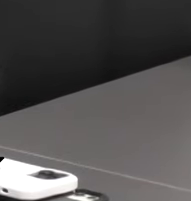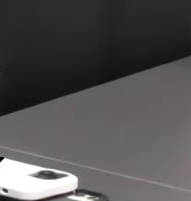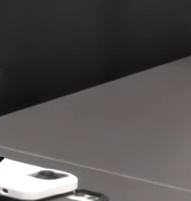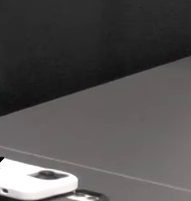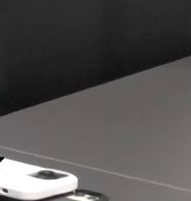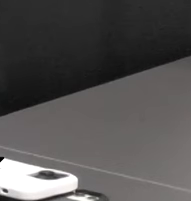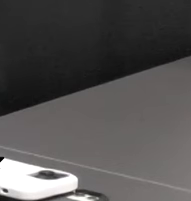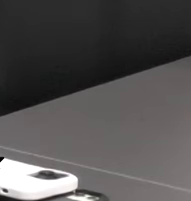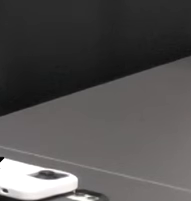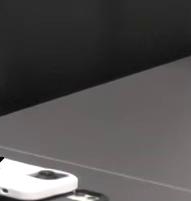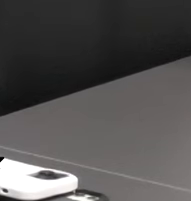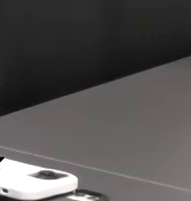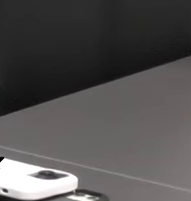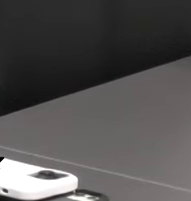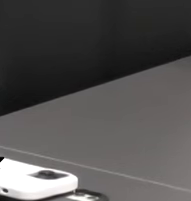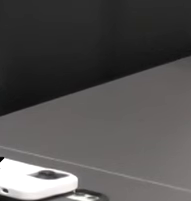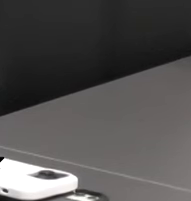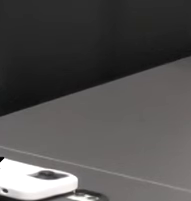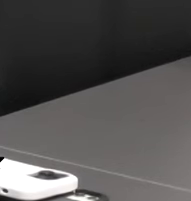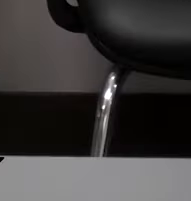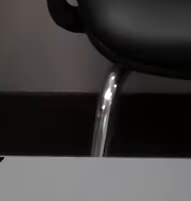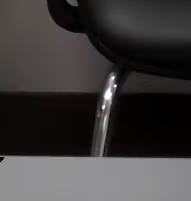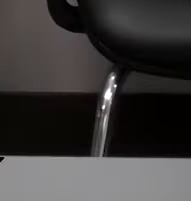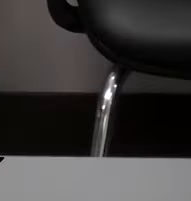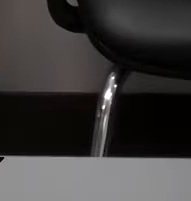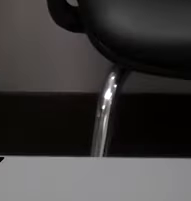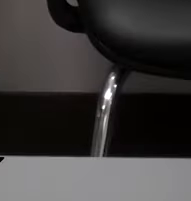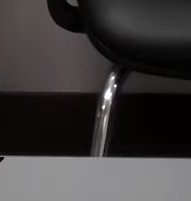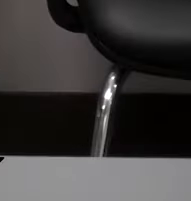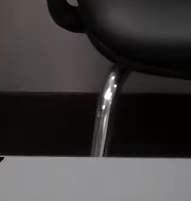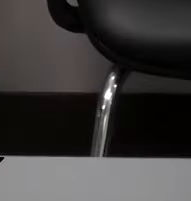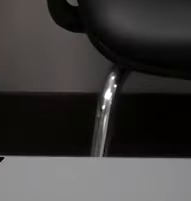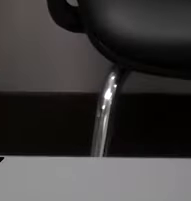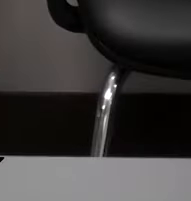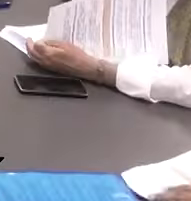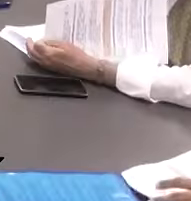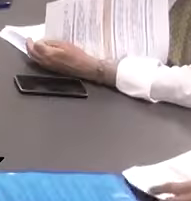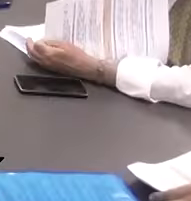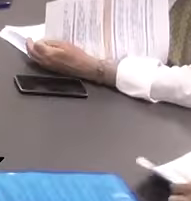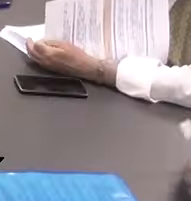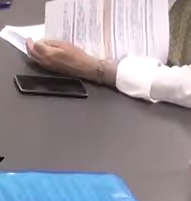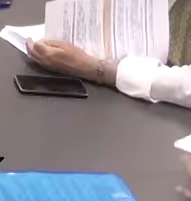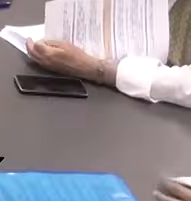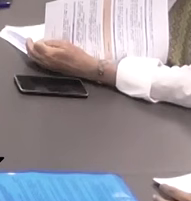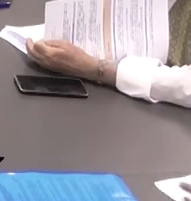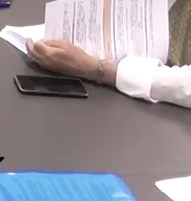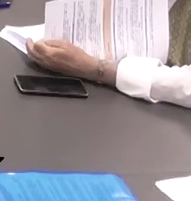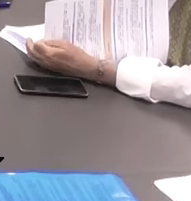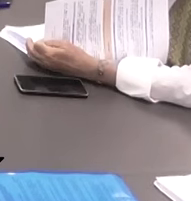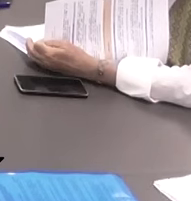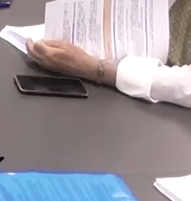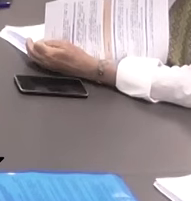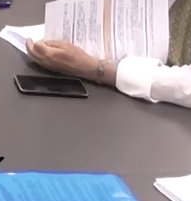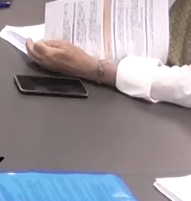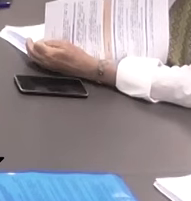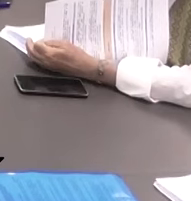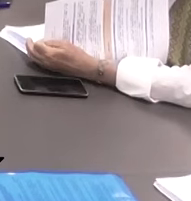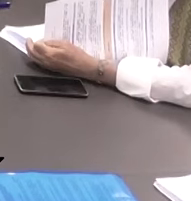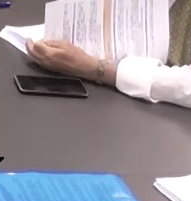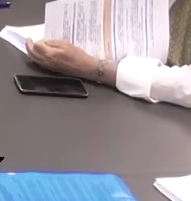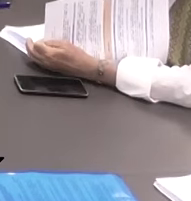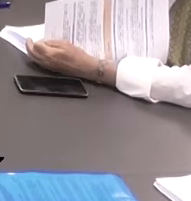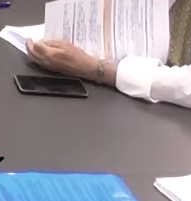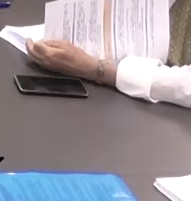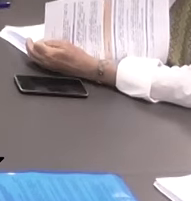Fred Pacheco. E eu estou pedindo vista do 37. 37, com vistas deferida ao deputado Luiz Paulo.